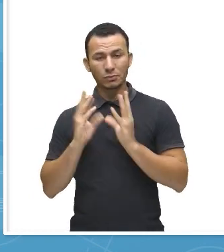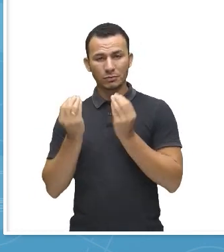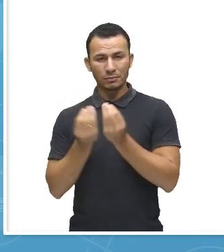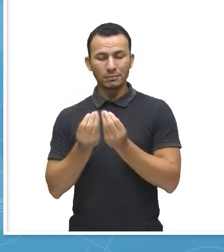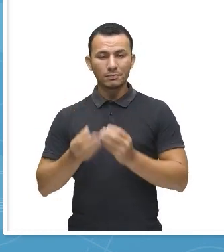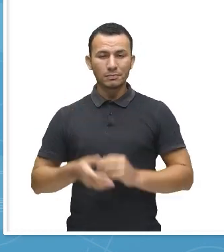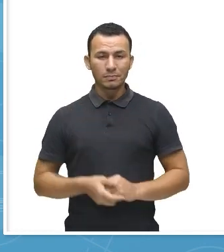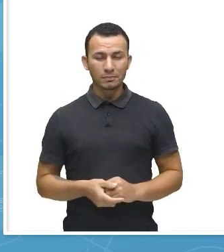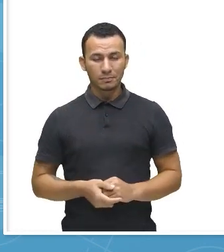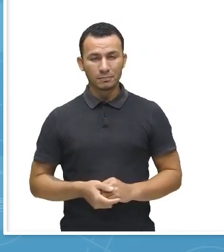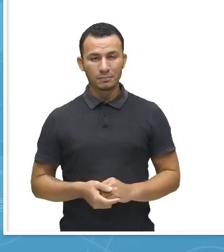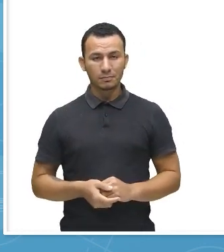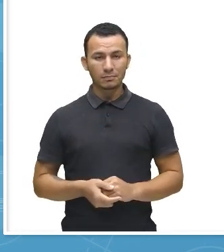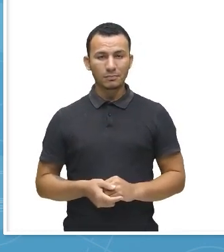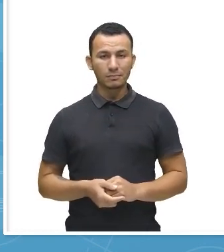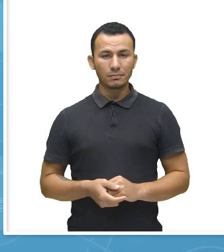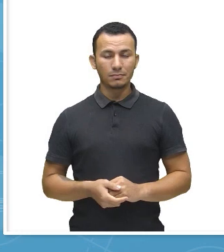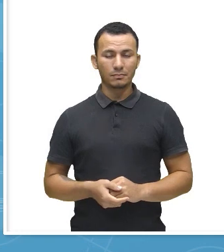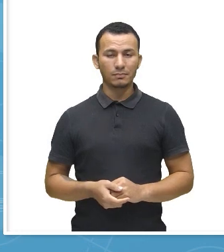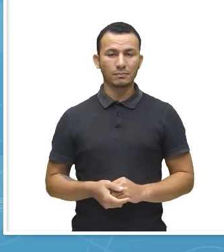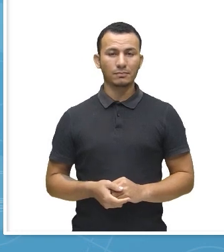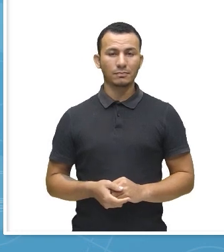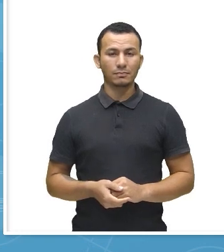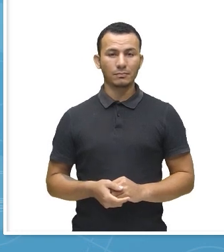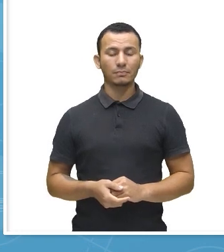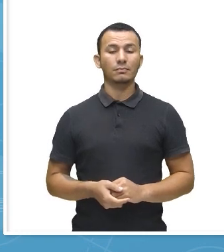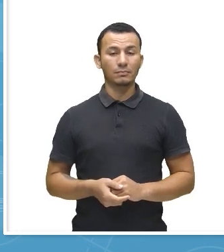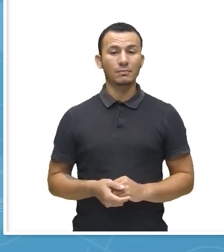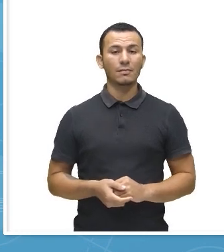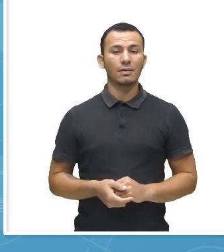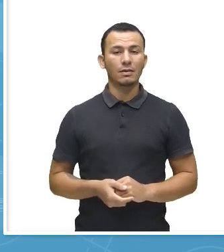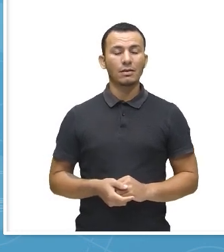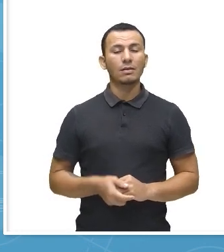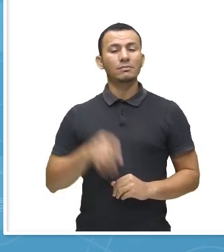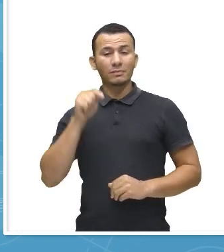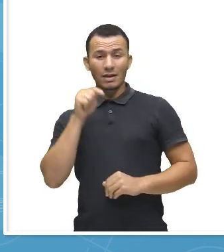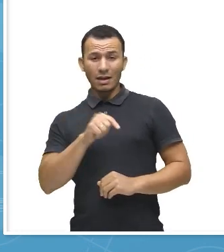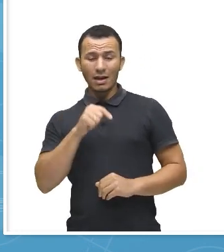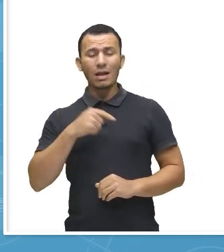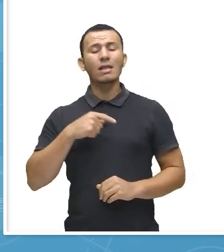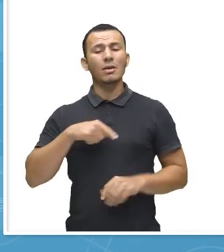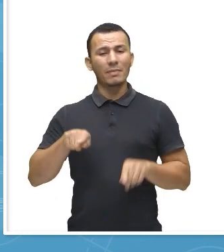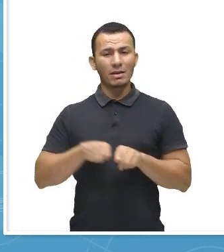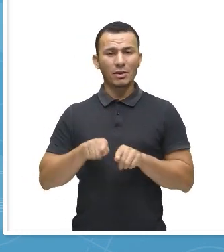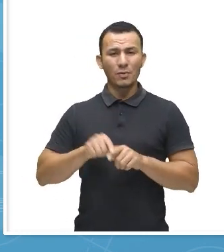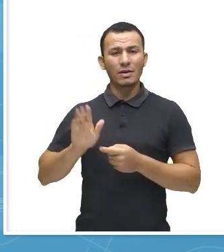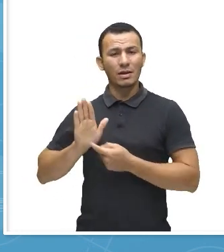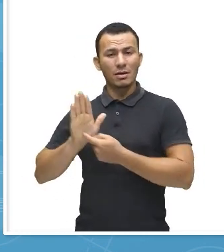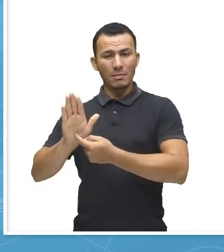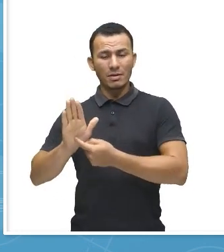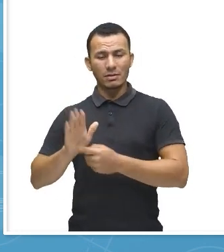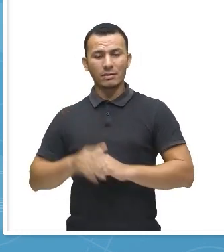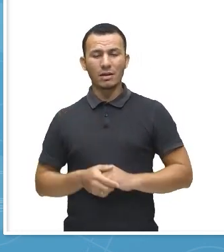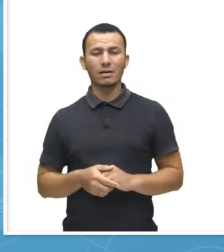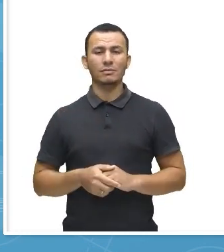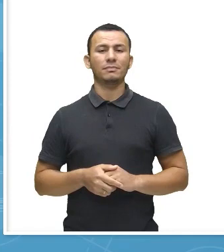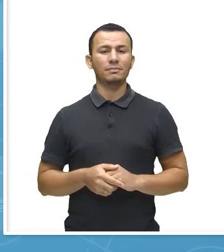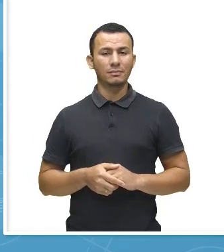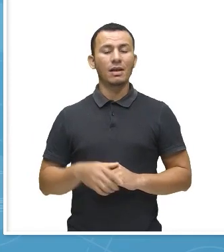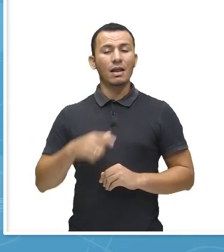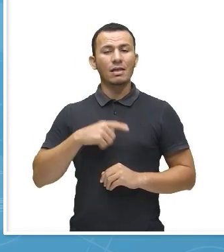intercelular. E aí, olha só, o tecido conjuntivo, ele vai apresentar, como nós vimos, né, a presença